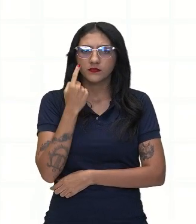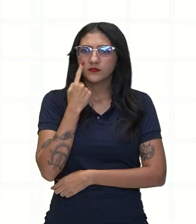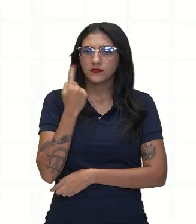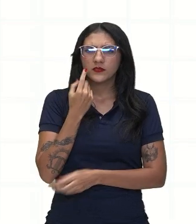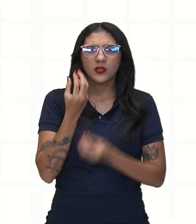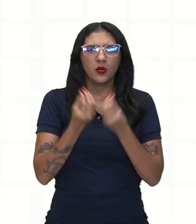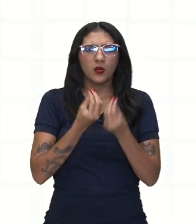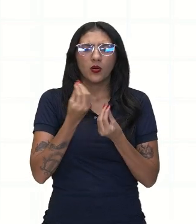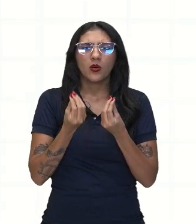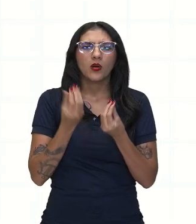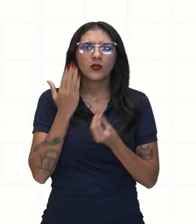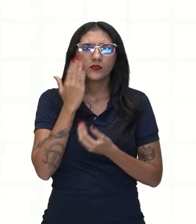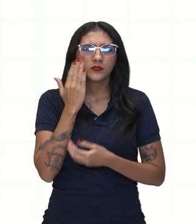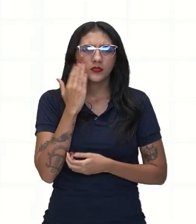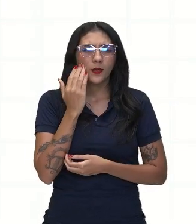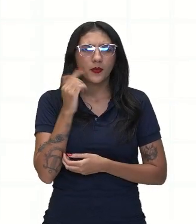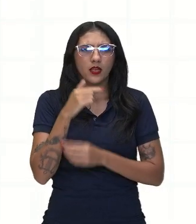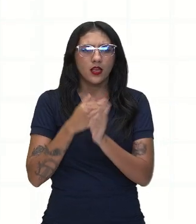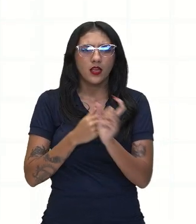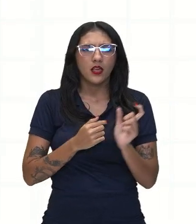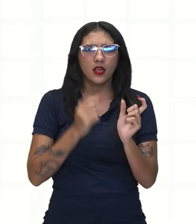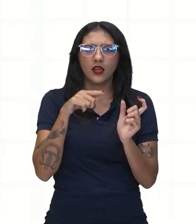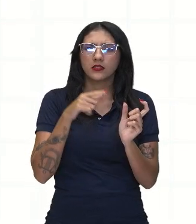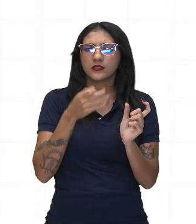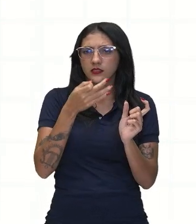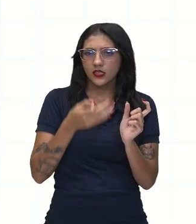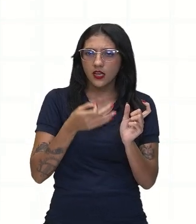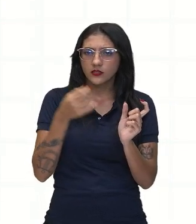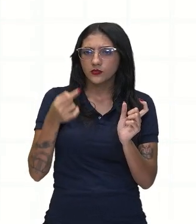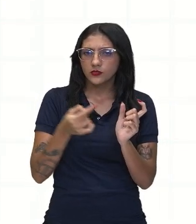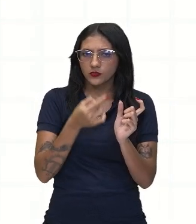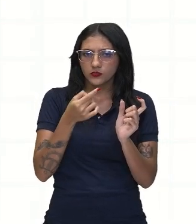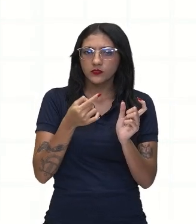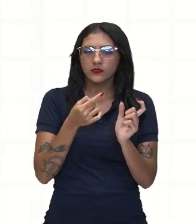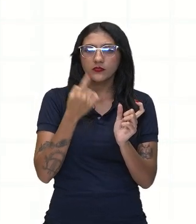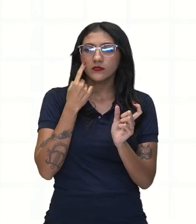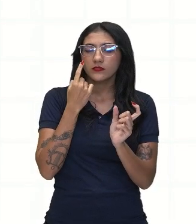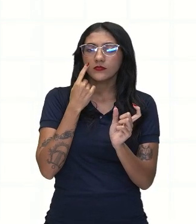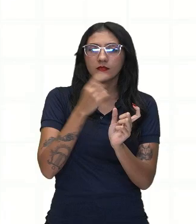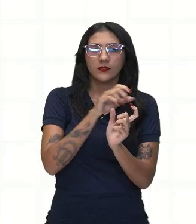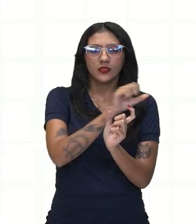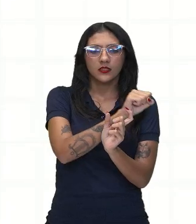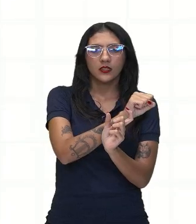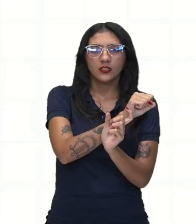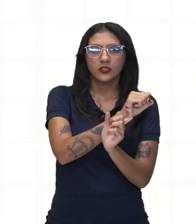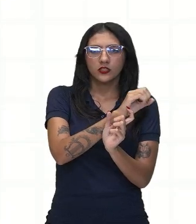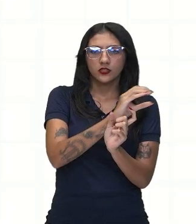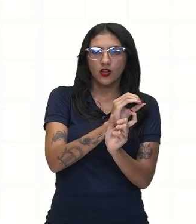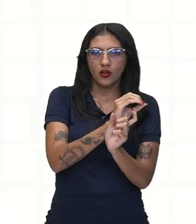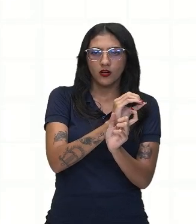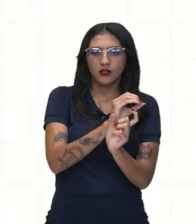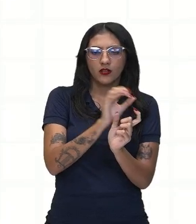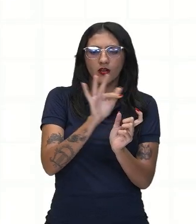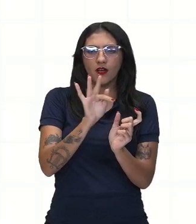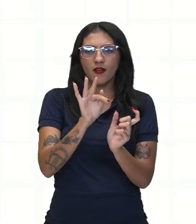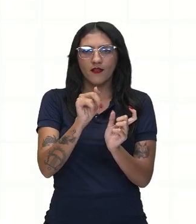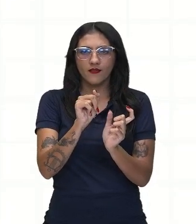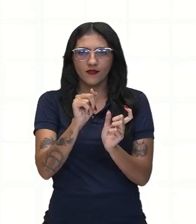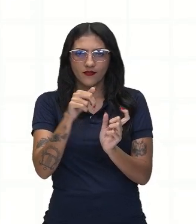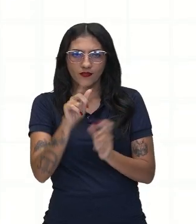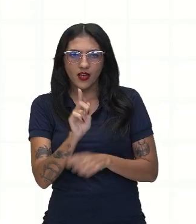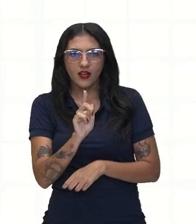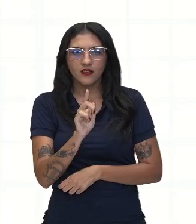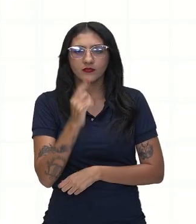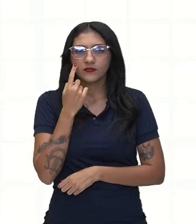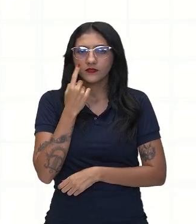sabe que a palavra sofá ela é uma oxítona? Porque, ó, sofá, quando eu separo sofá, né, eu tenho